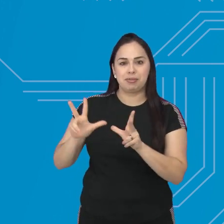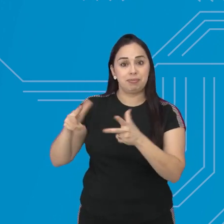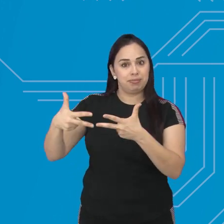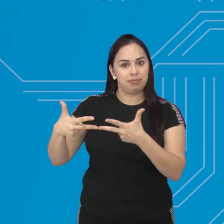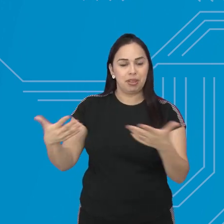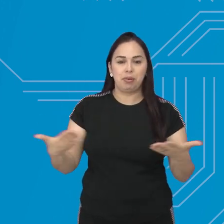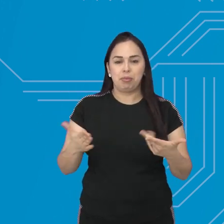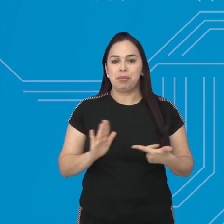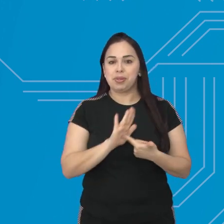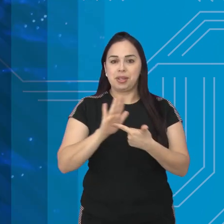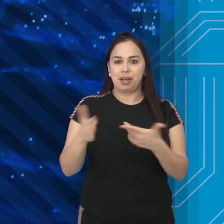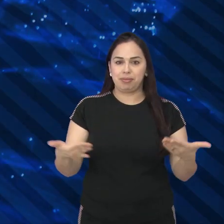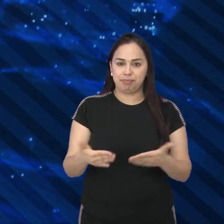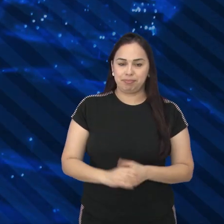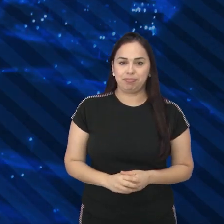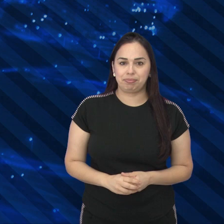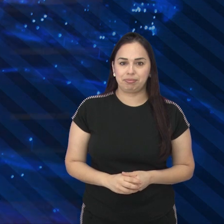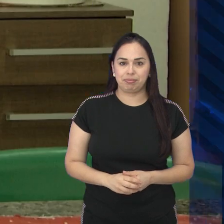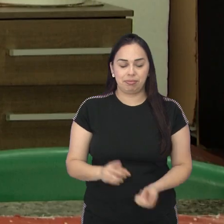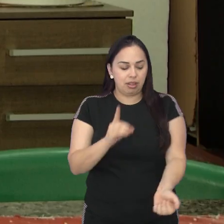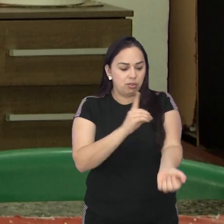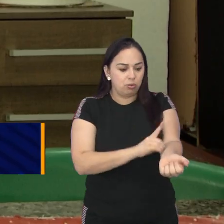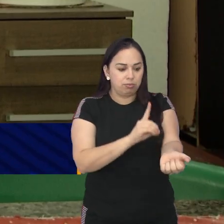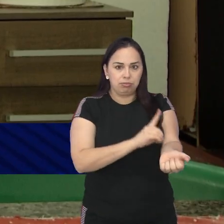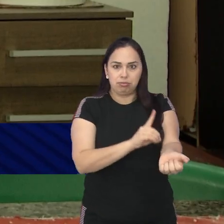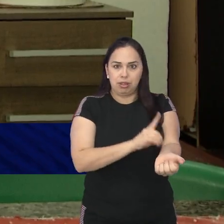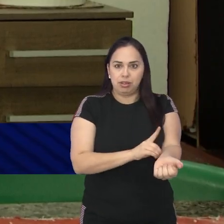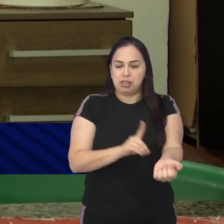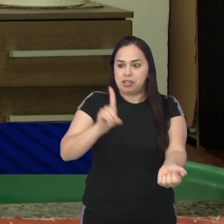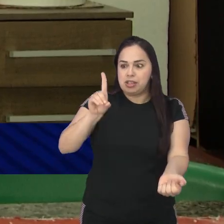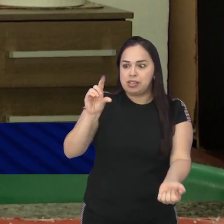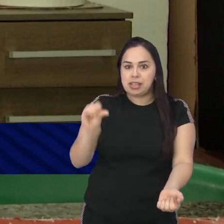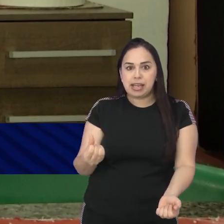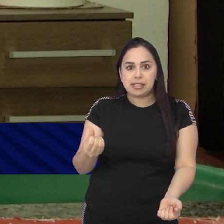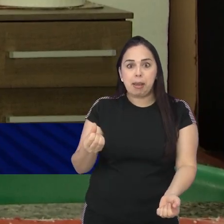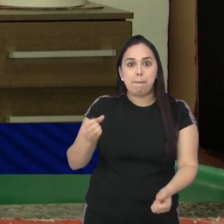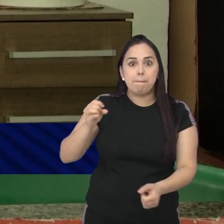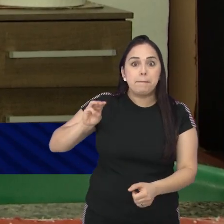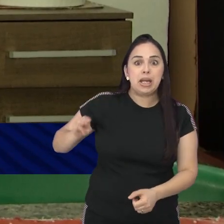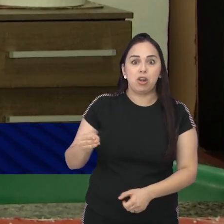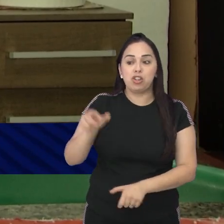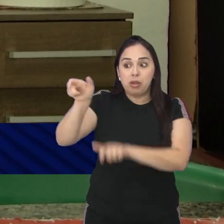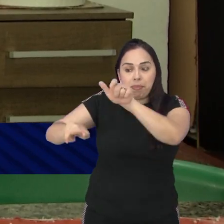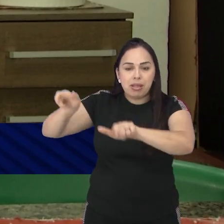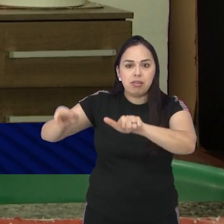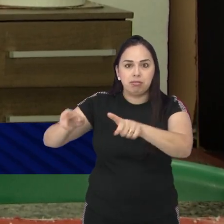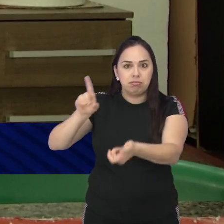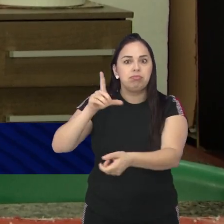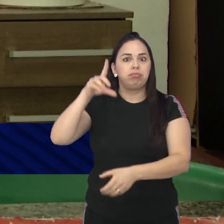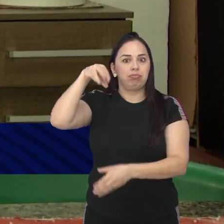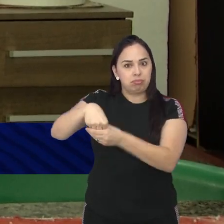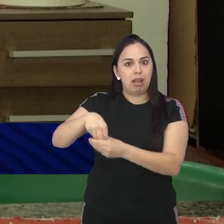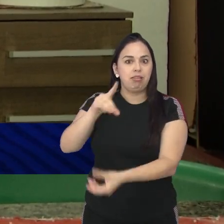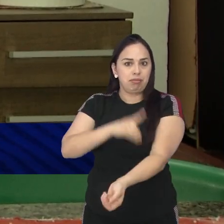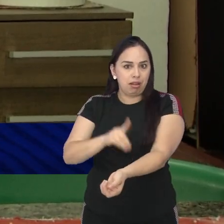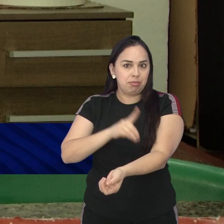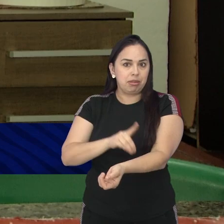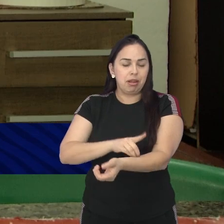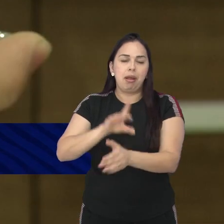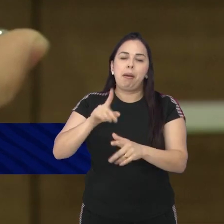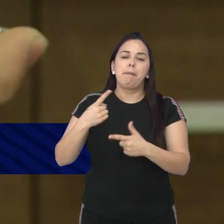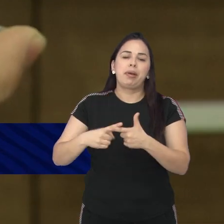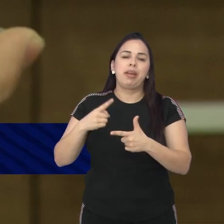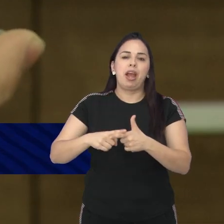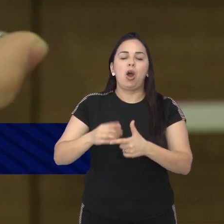aos destaques desta edição. Diabetes atinge mais de 16 milhões de brasileiros e muitas vezes a doença é causada por